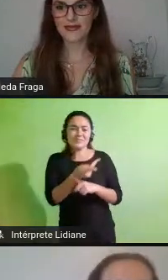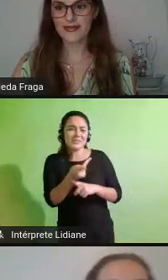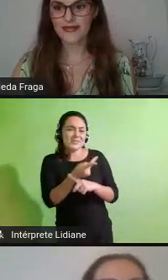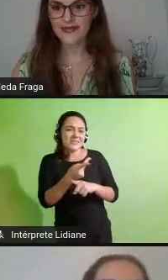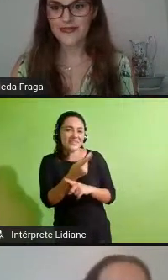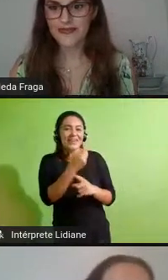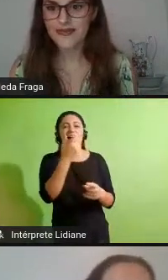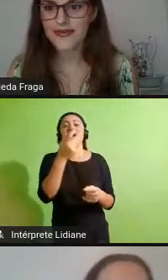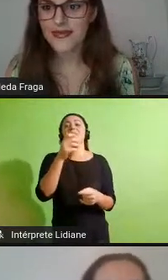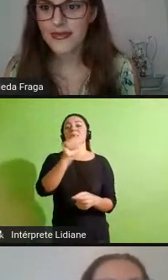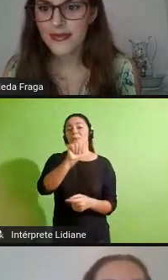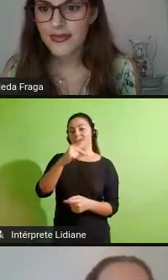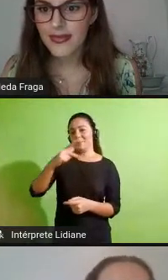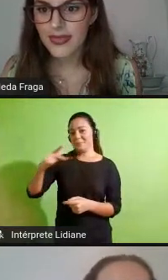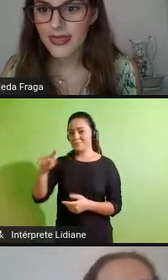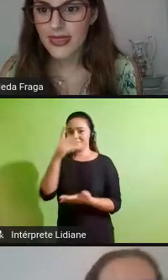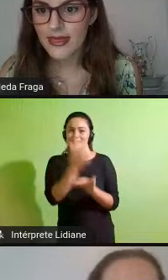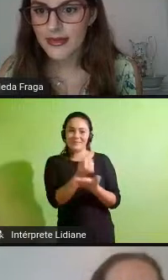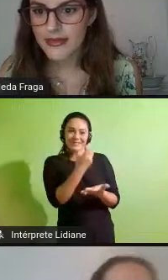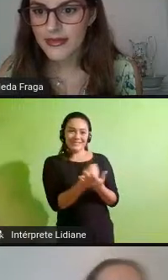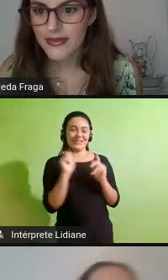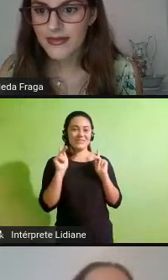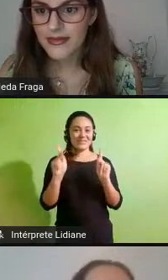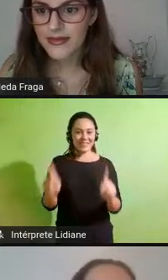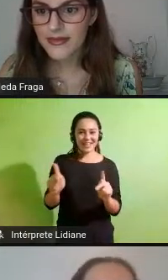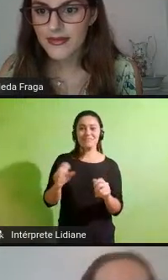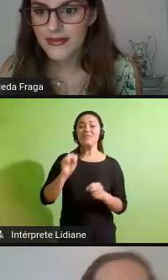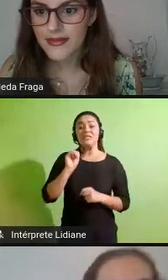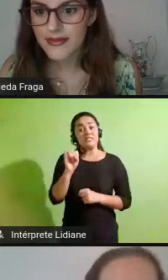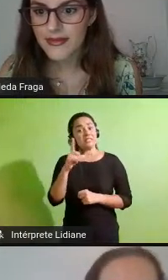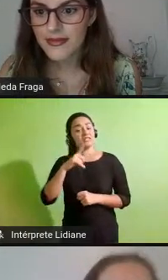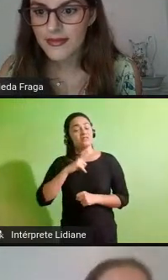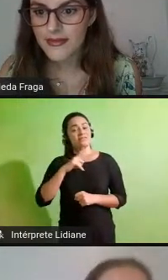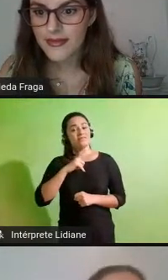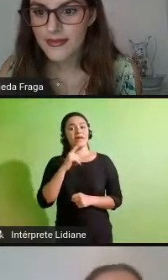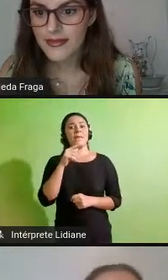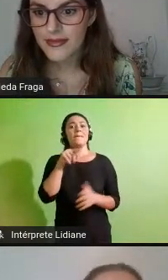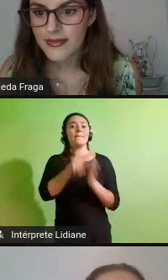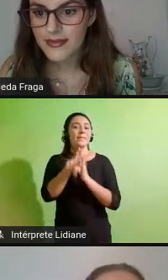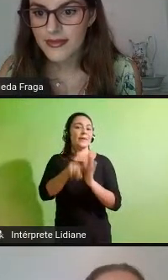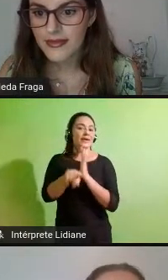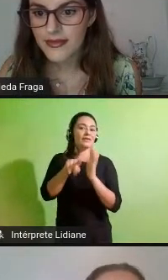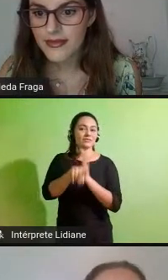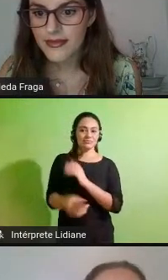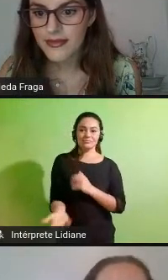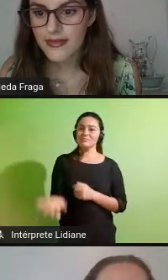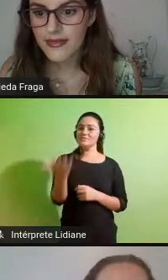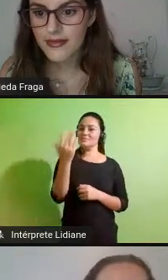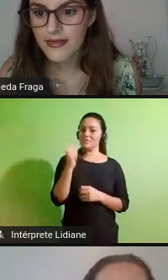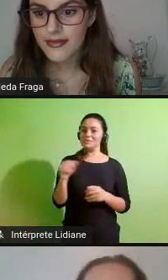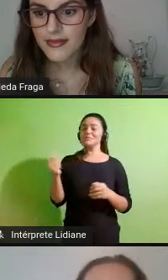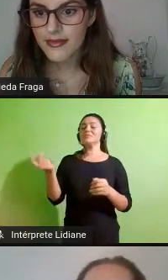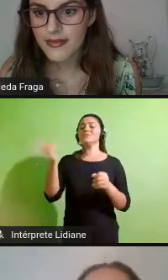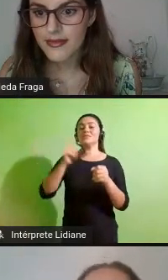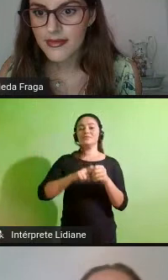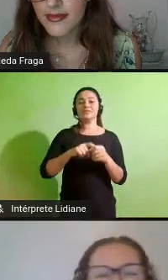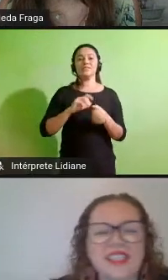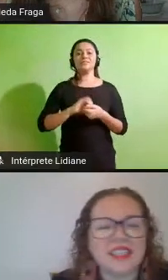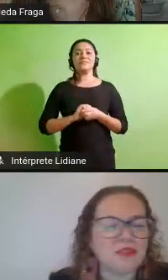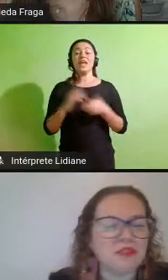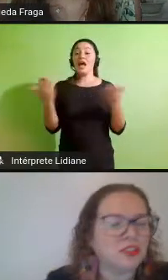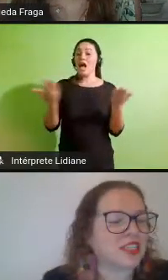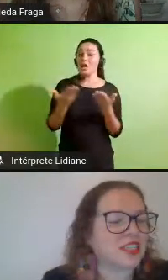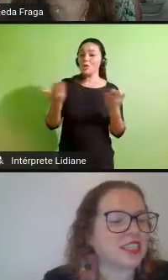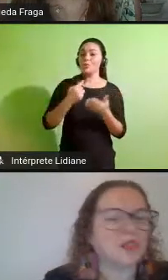Se houver perguntas, depois você volta. E eu convido, então, agora a nossa amiga Raquel,